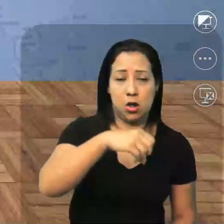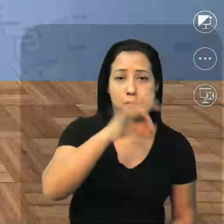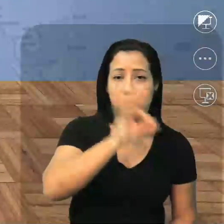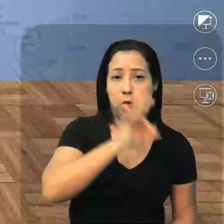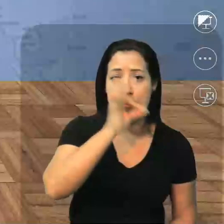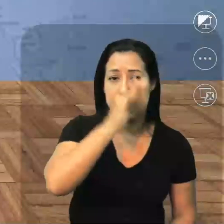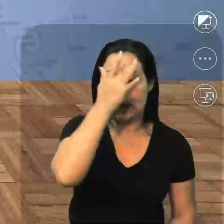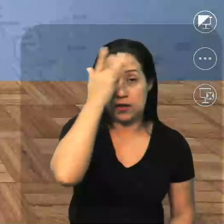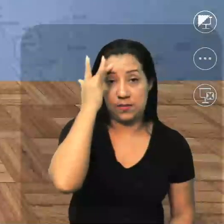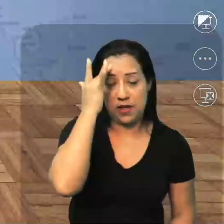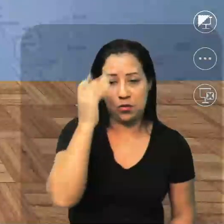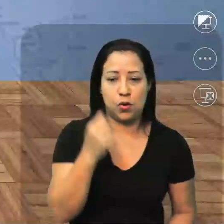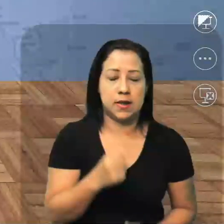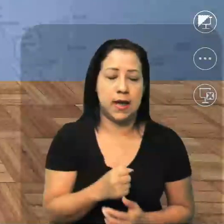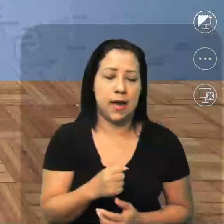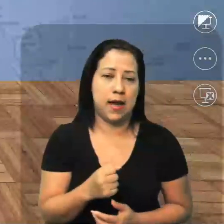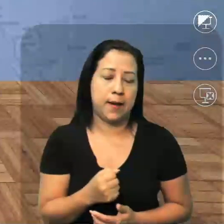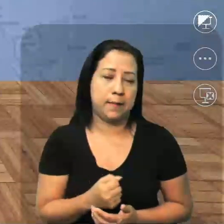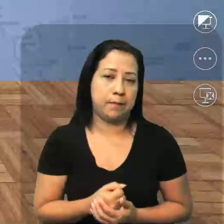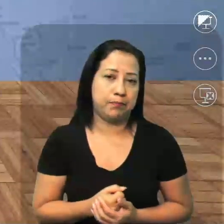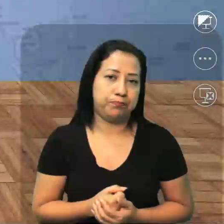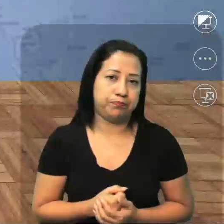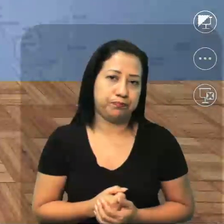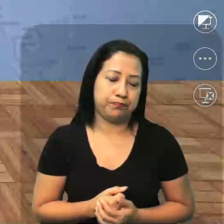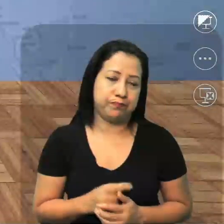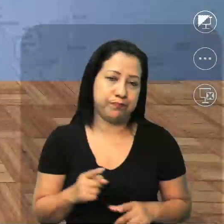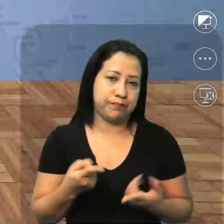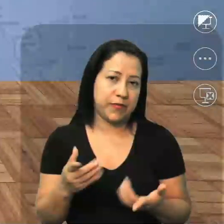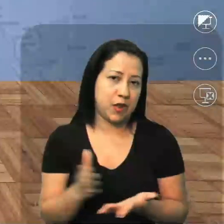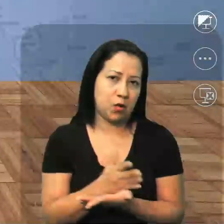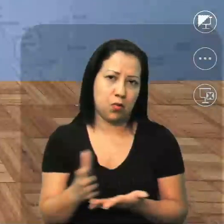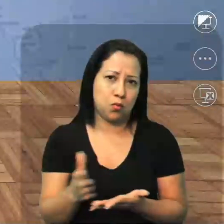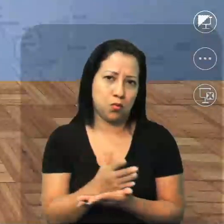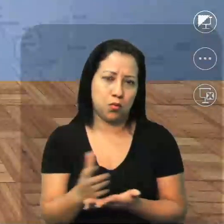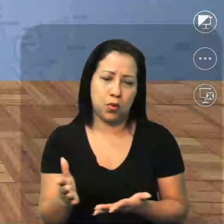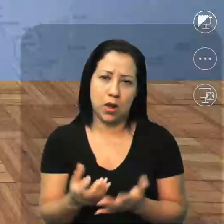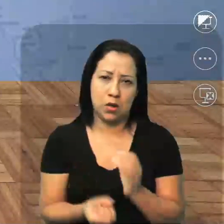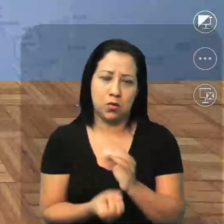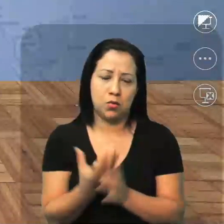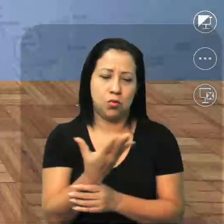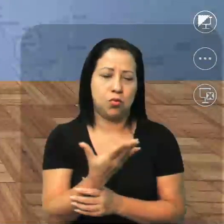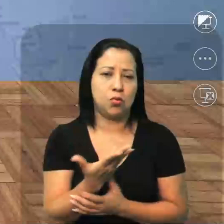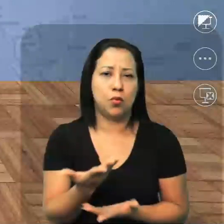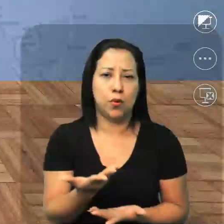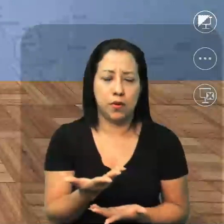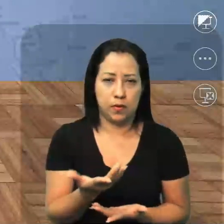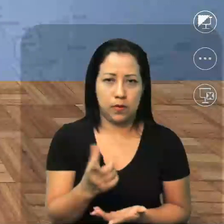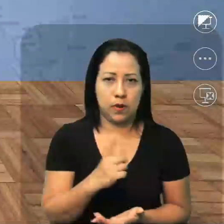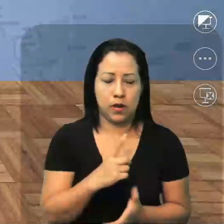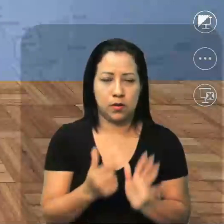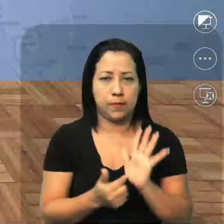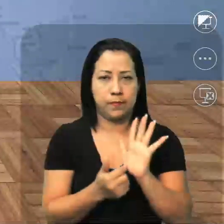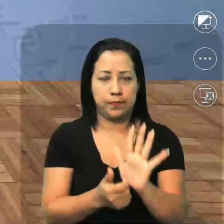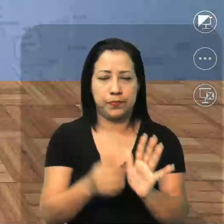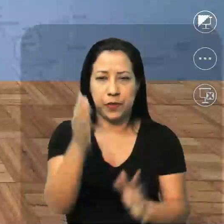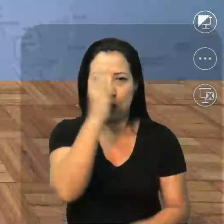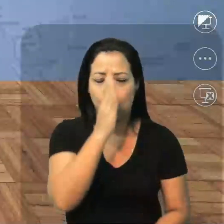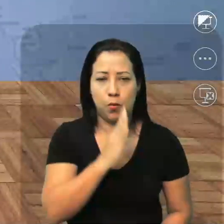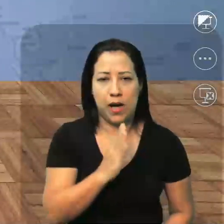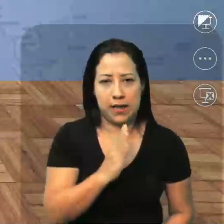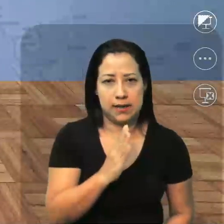pior. Geralmente aparecem números que dizem assim, o Brasil está entre os países que têm a pior distribuição de renda do